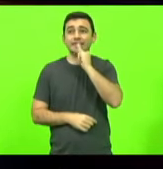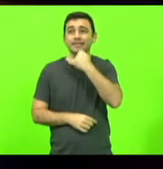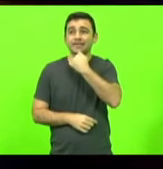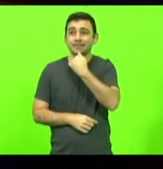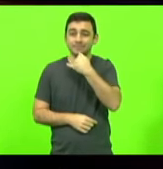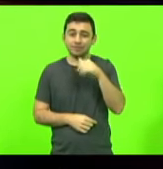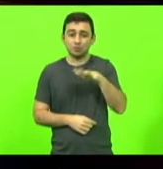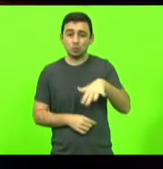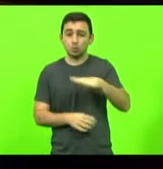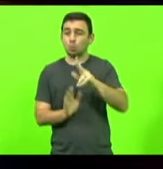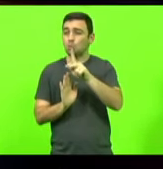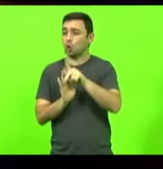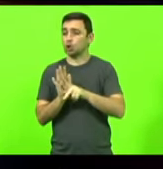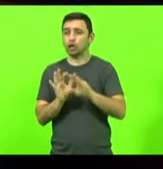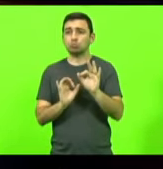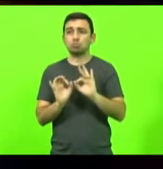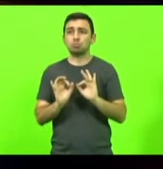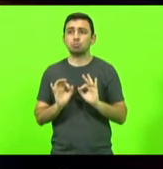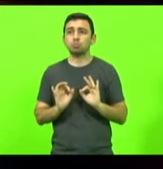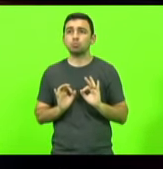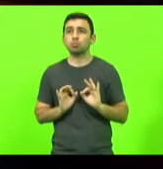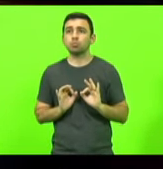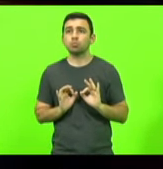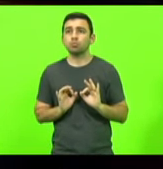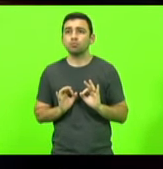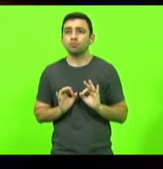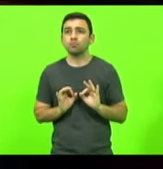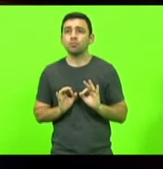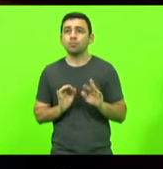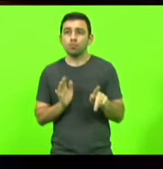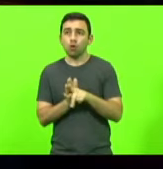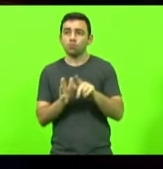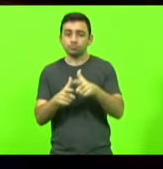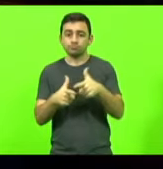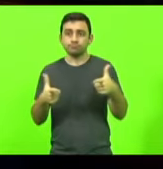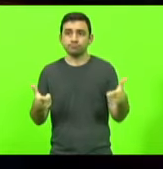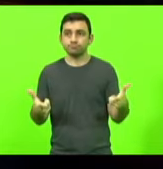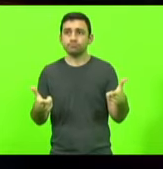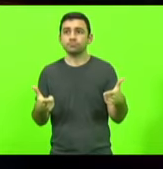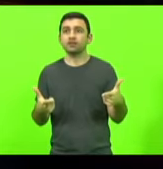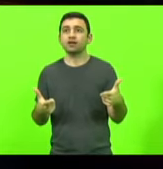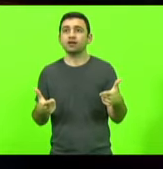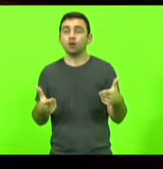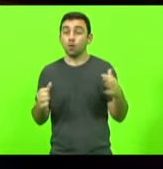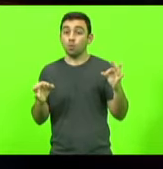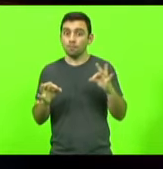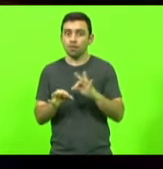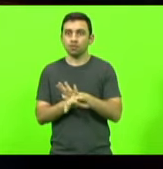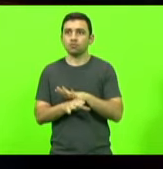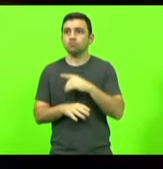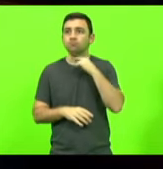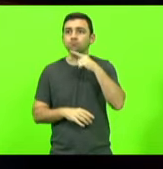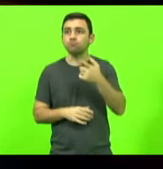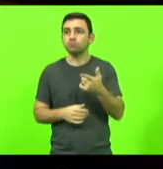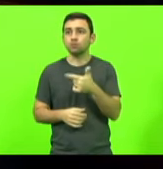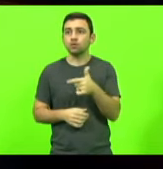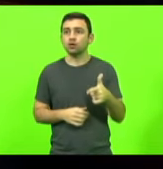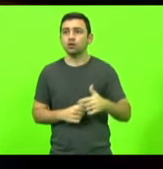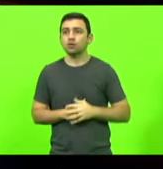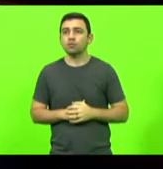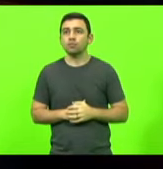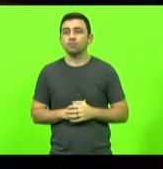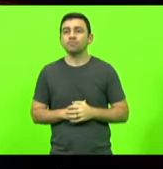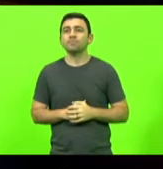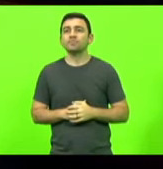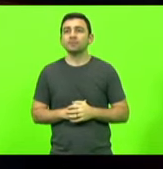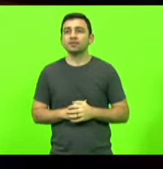há projetos para a ampliação necessária por completo. Então, ainda há